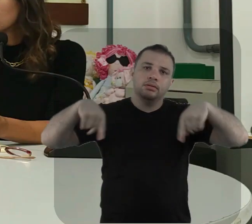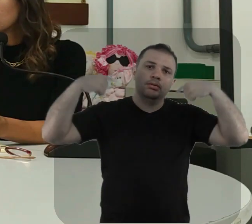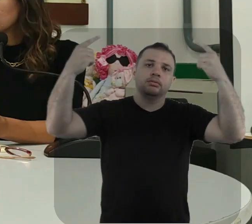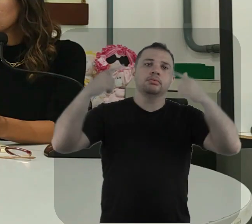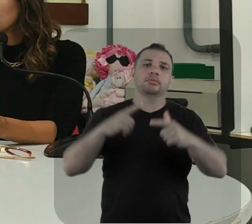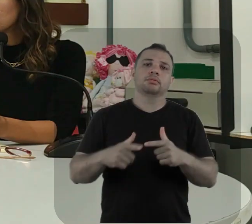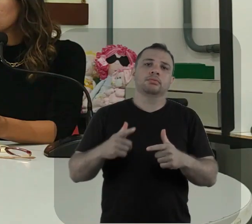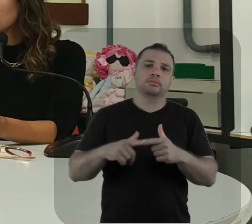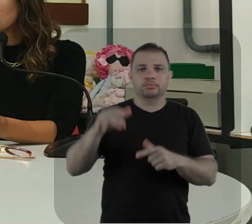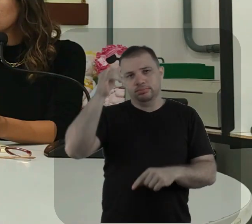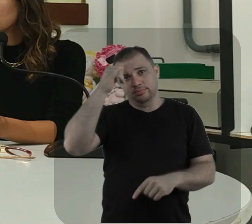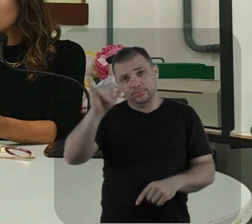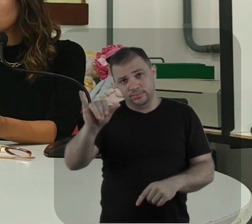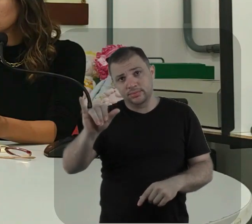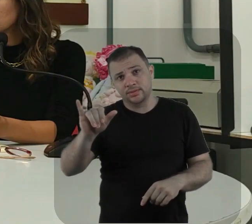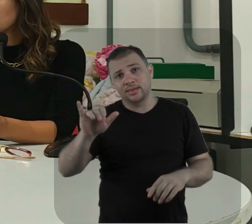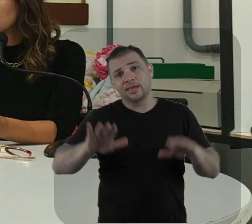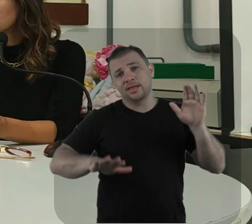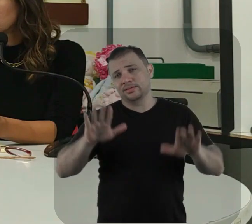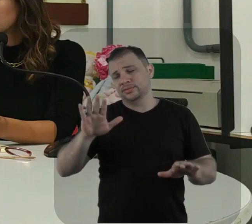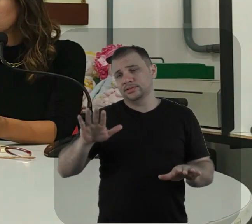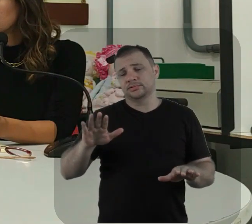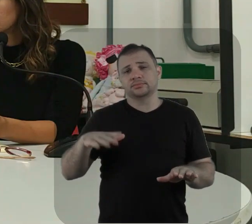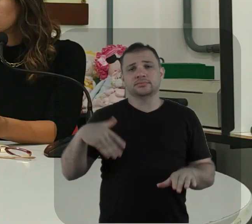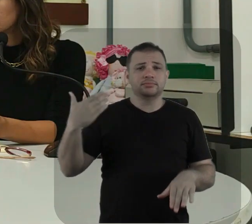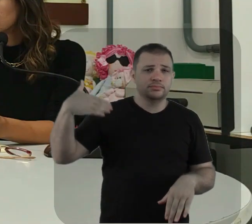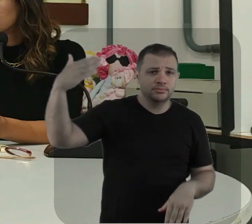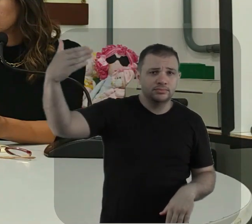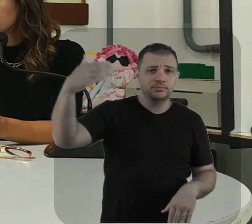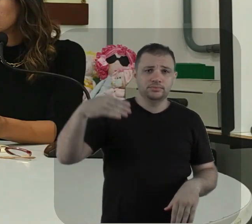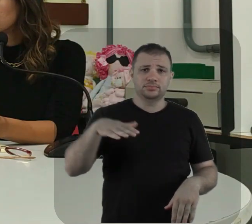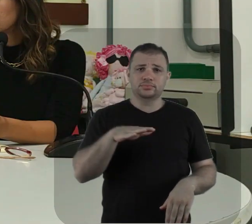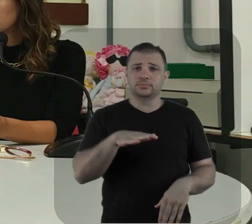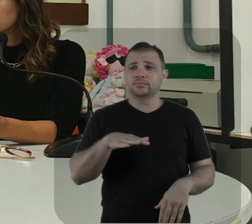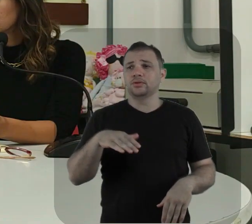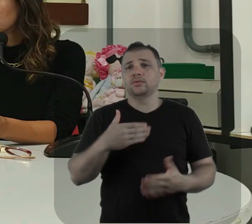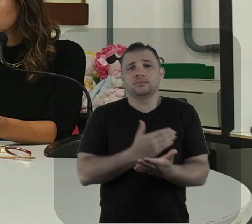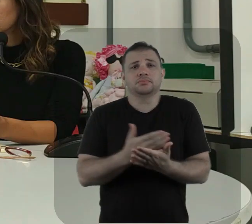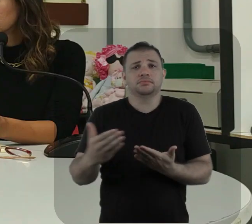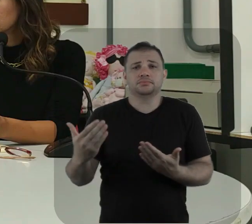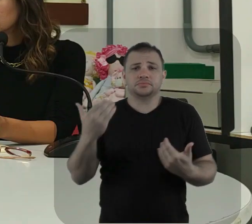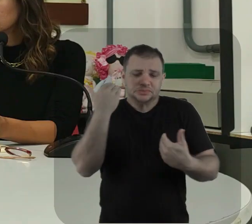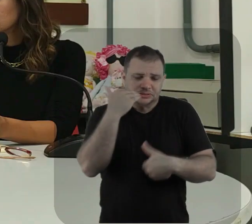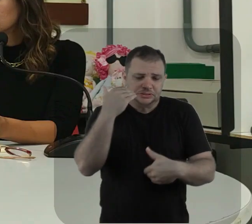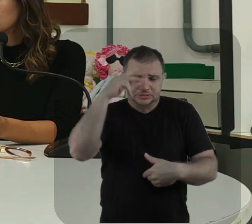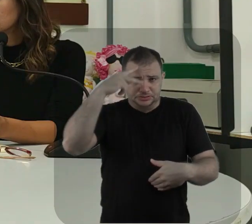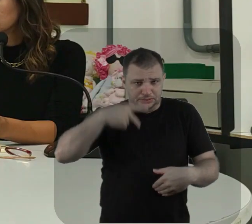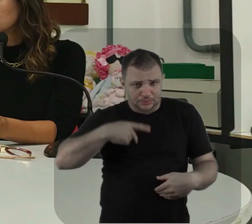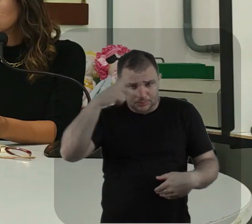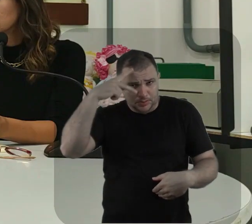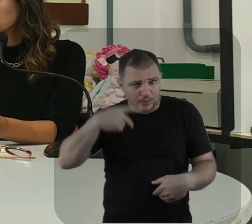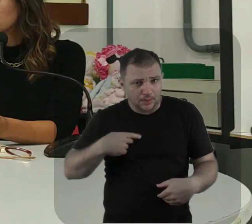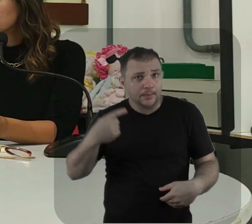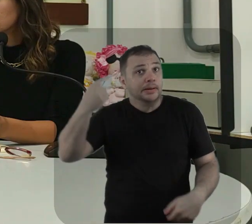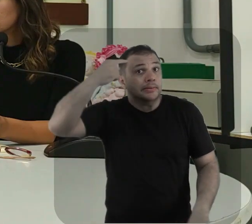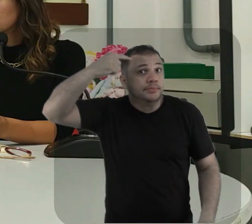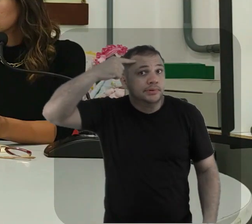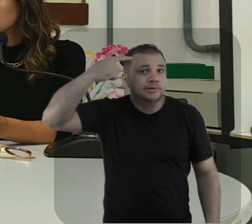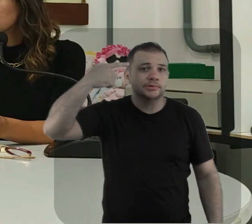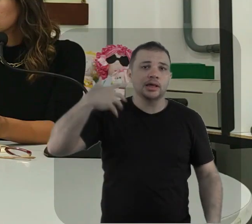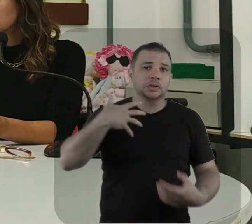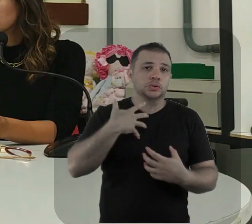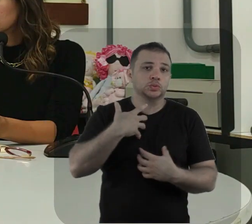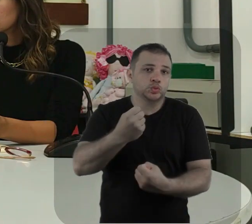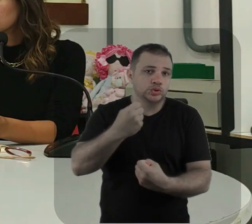efeitos, né, e aí a gente vê tantos casos aí, autolesão, né, ideação suicida, as tentativas de suicídio, né,